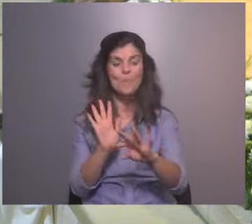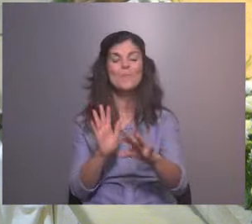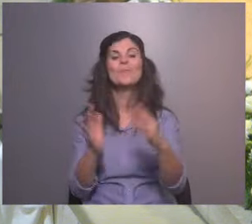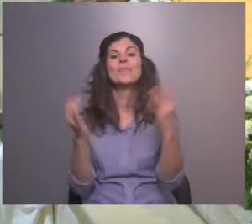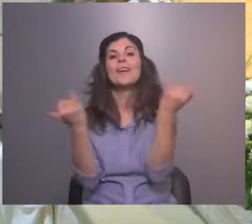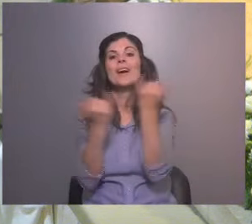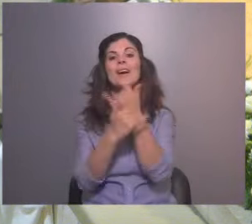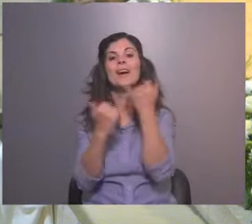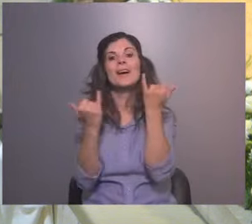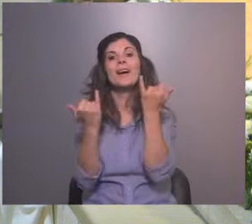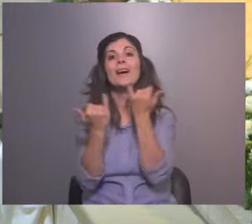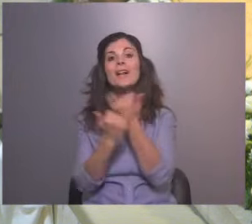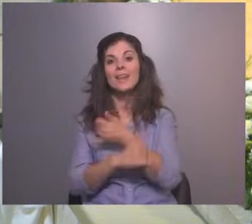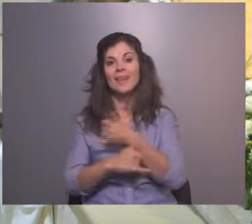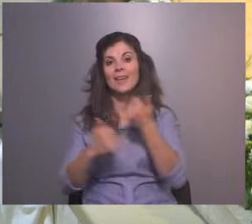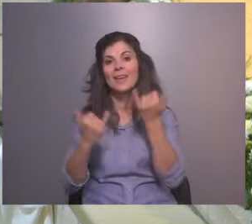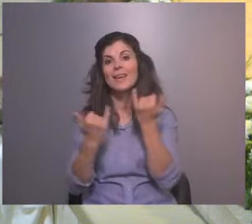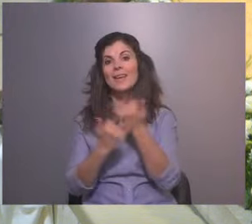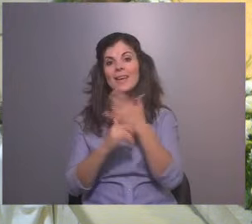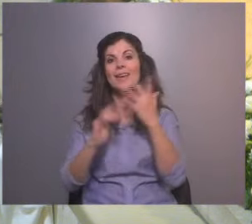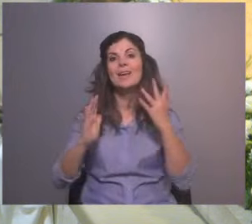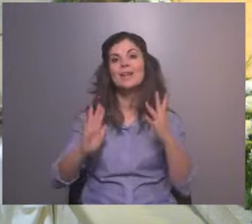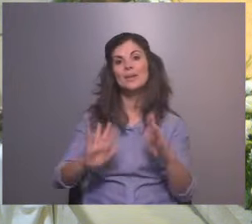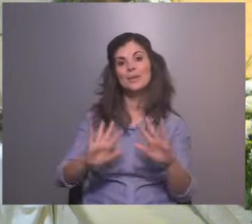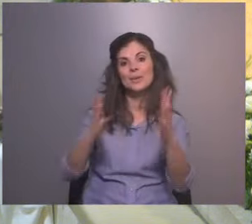aleluia,